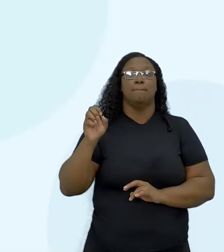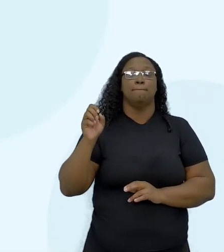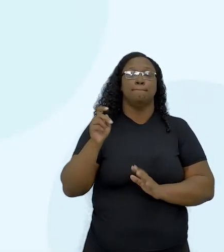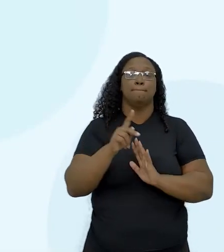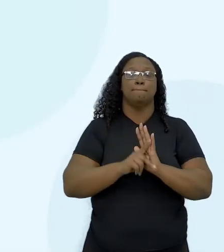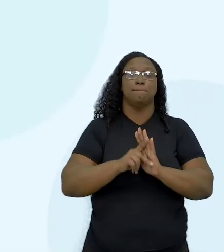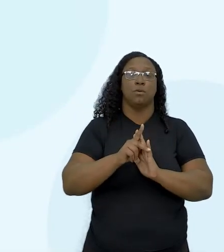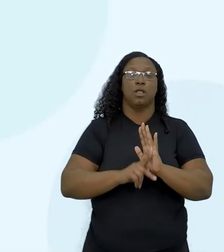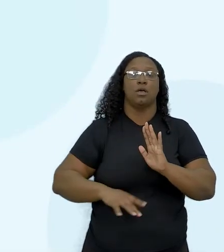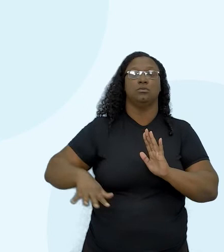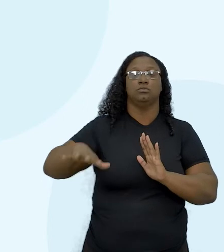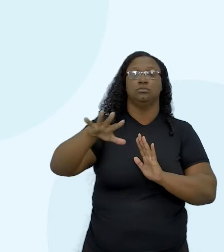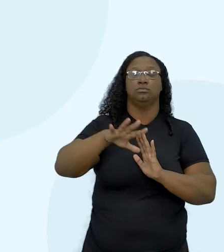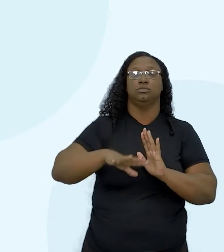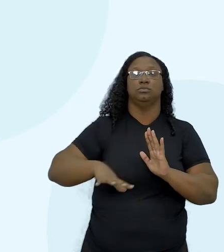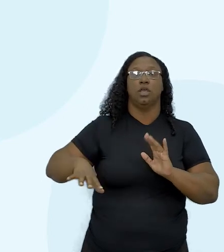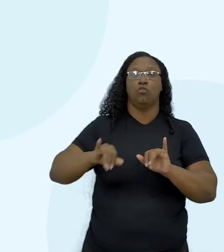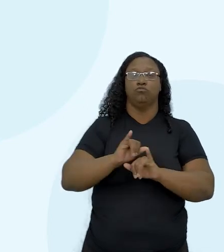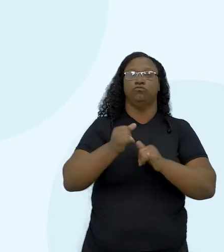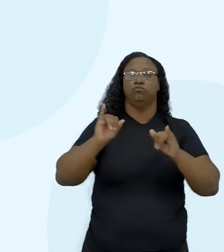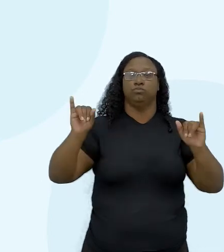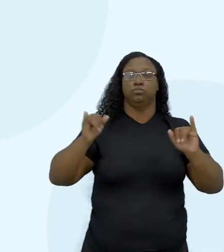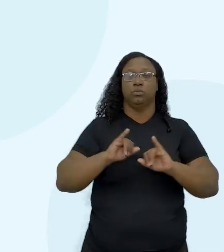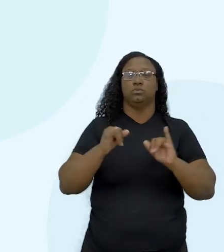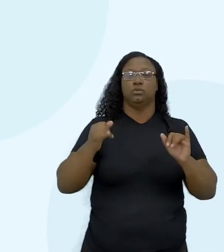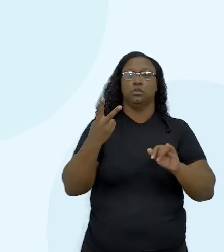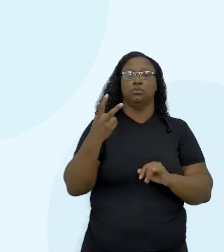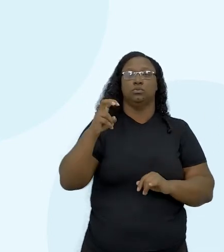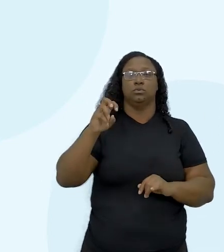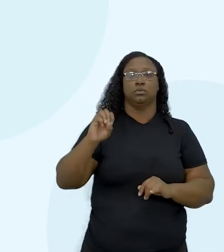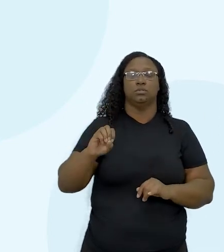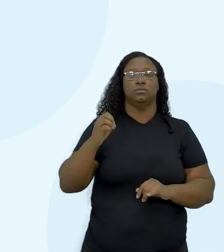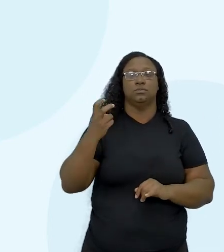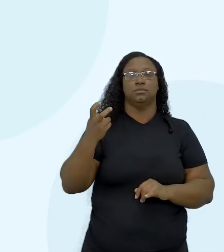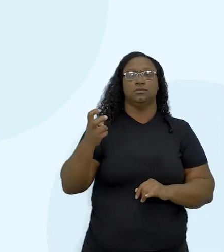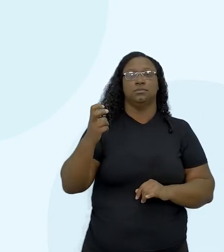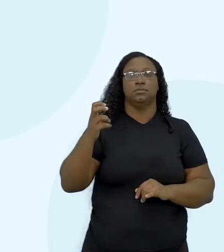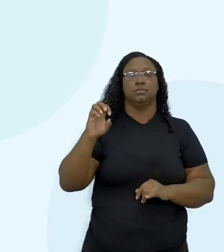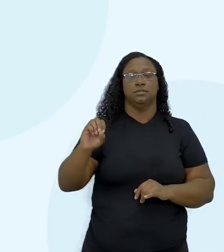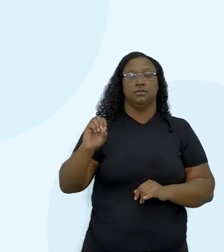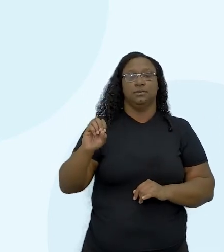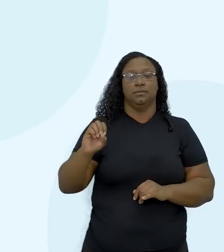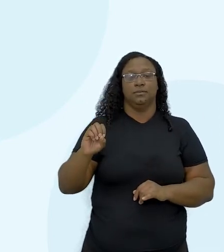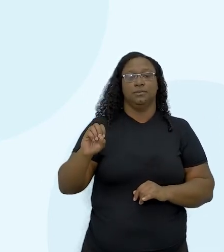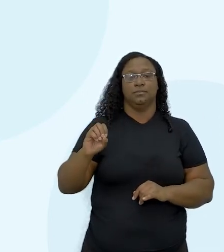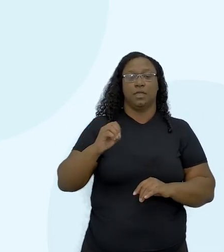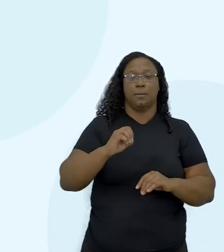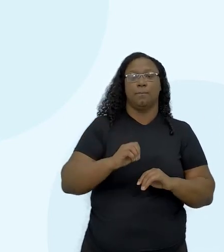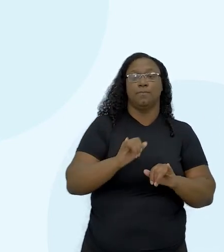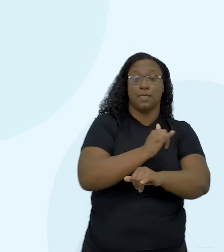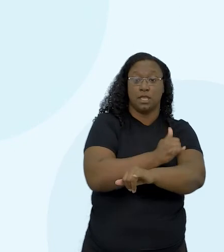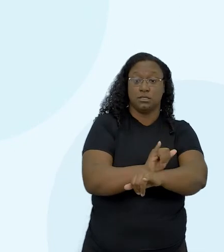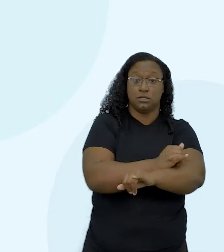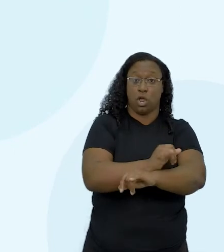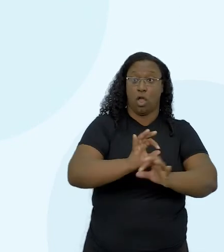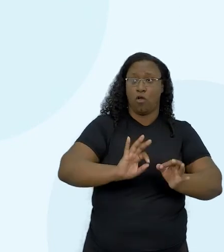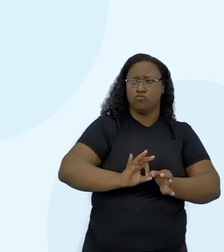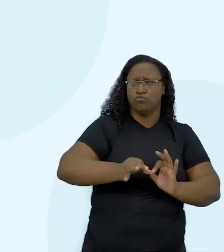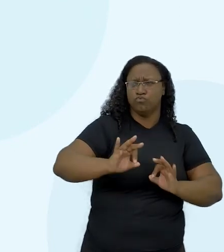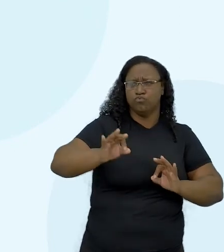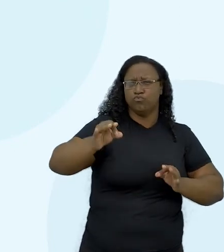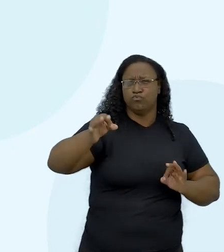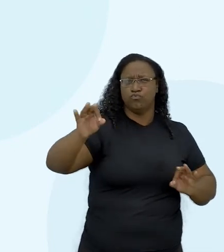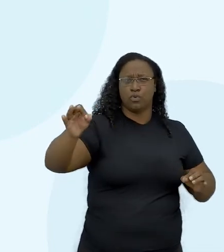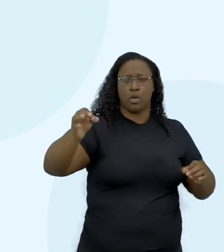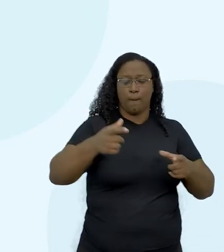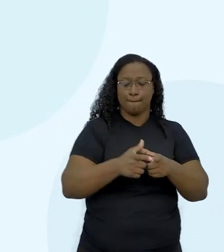Nacional de Energia de 2050, é um conjunto de estudos que dão suporte ao desenho da estratégia de longo prazo do governo em relação à